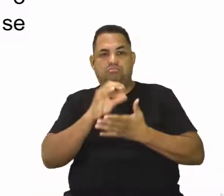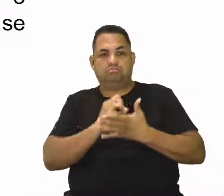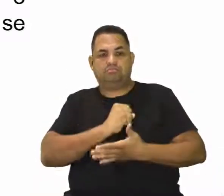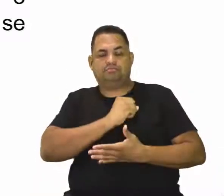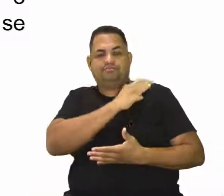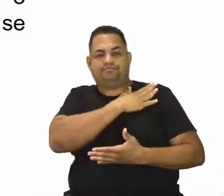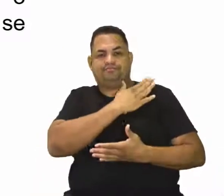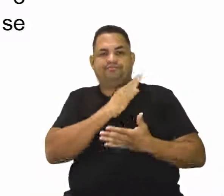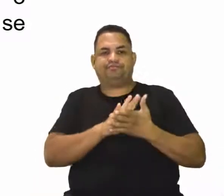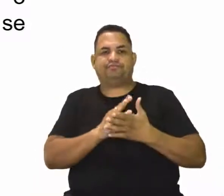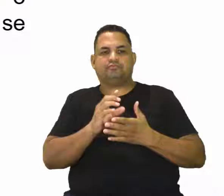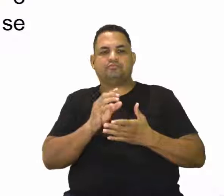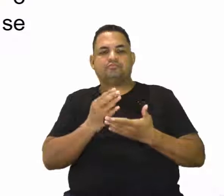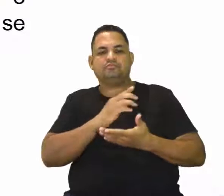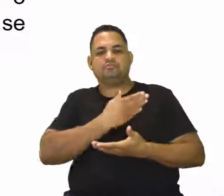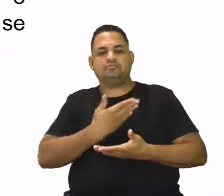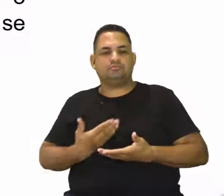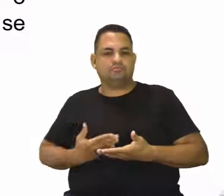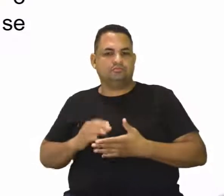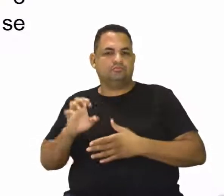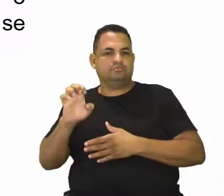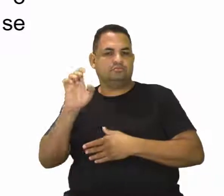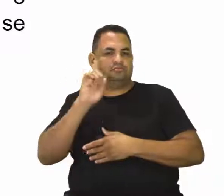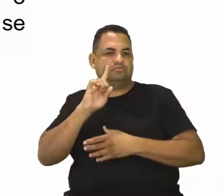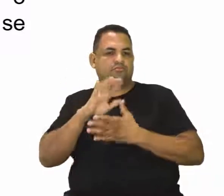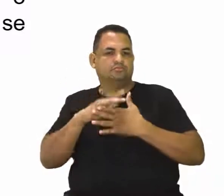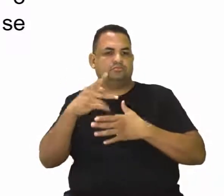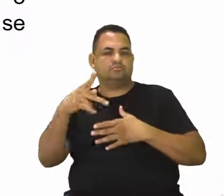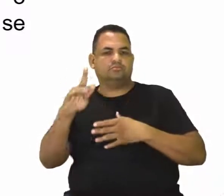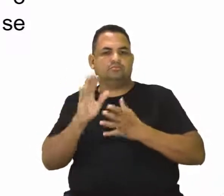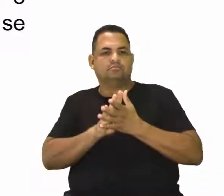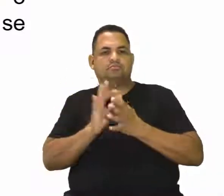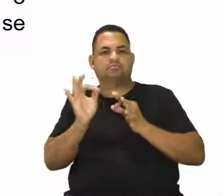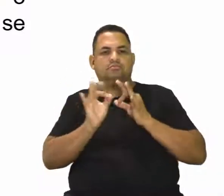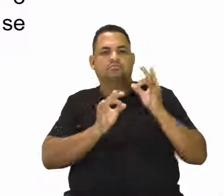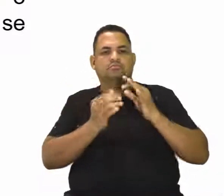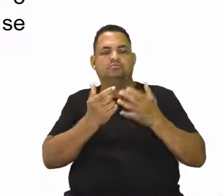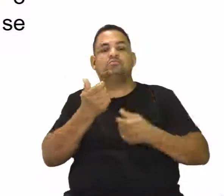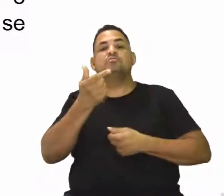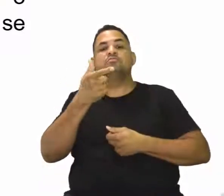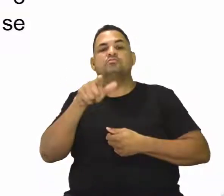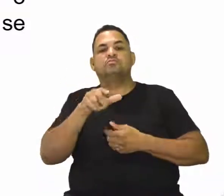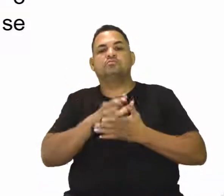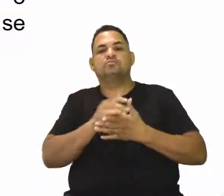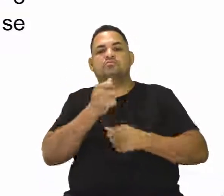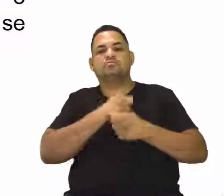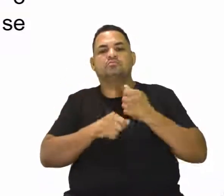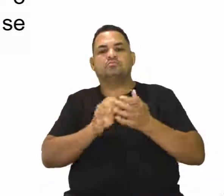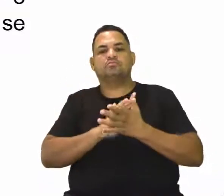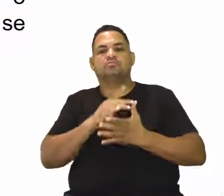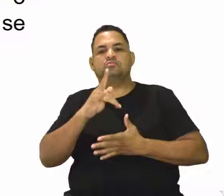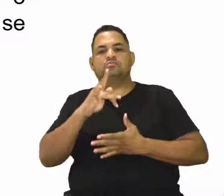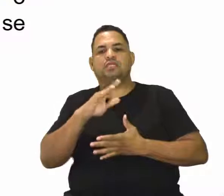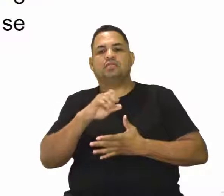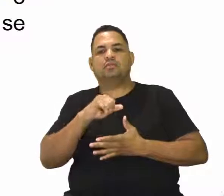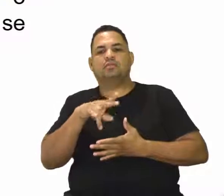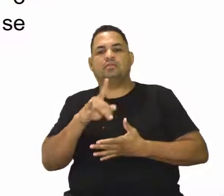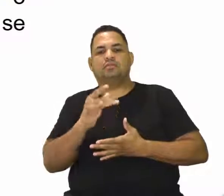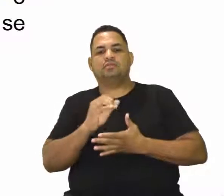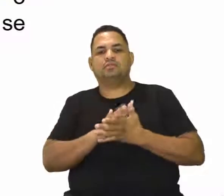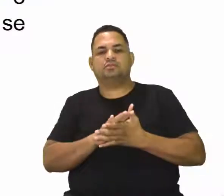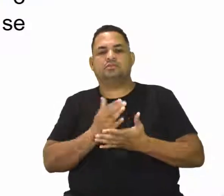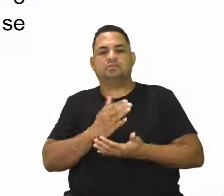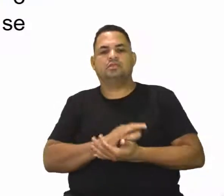militar do governo americano para a sua reconstrução econômica, através do Plano Marshall, de